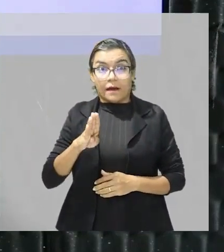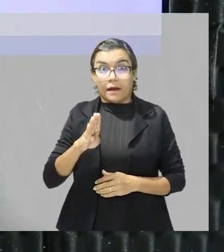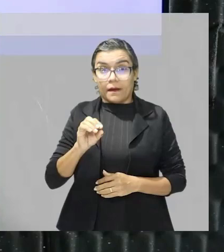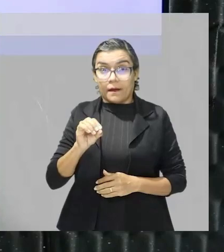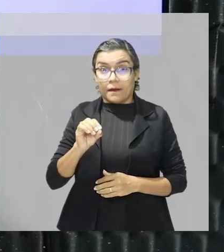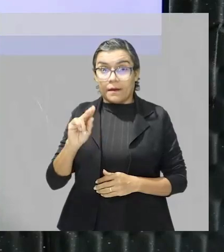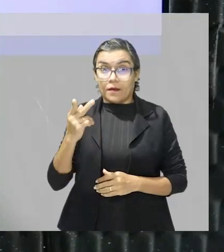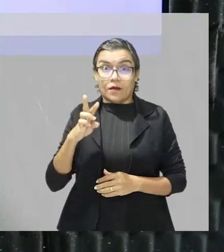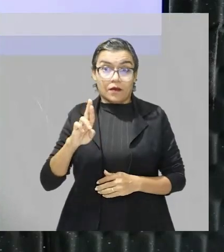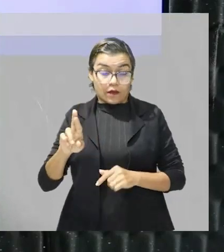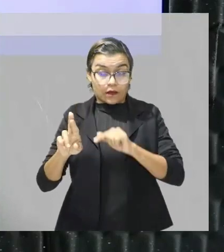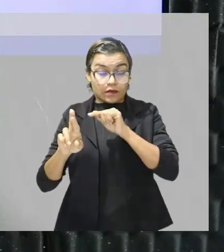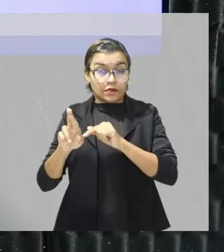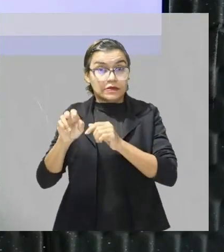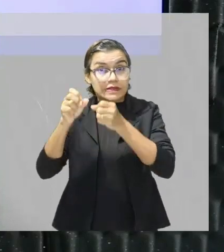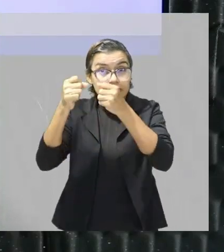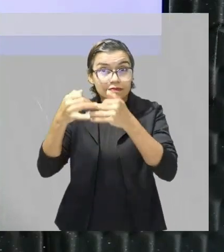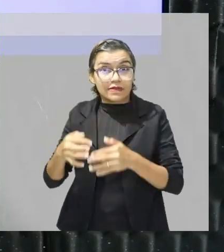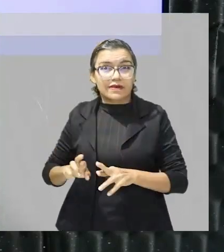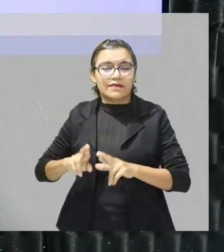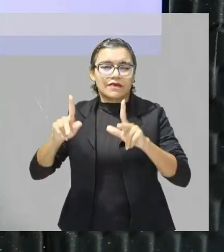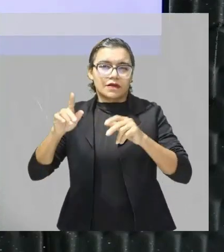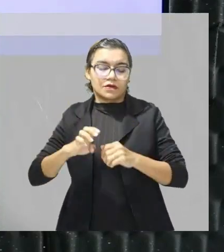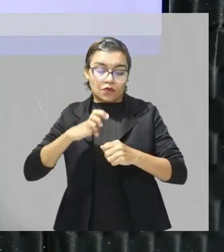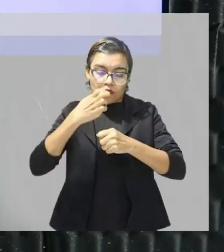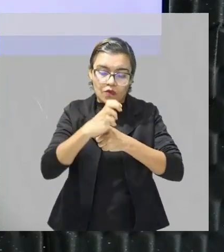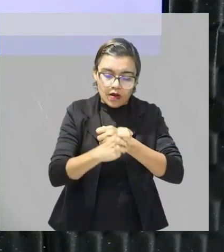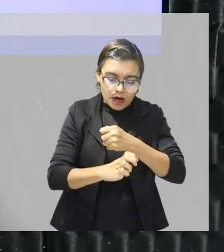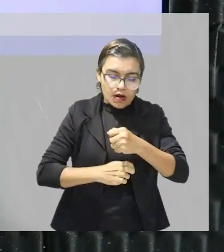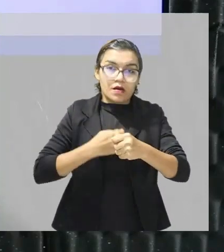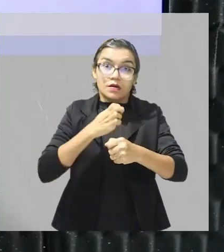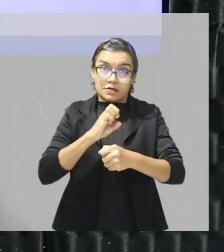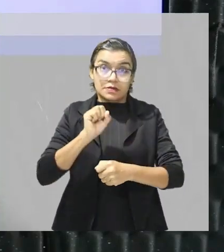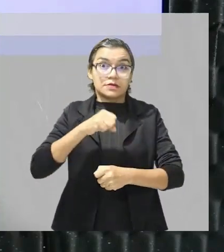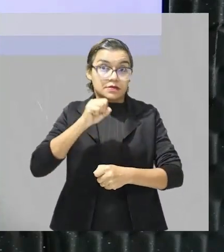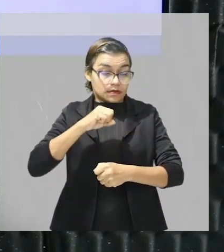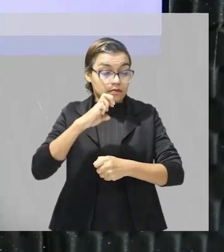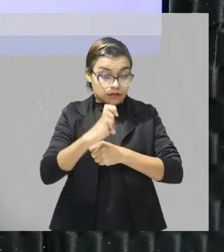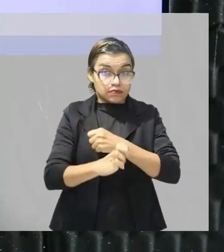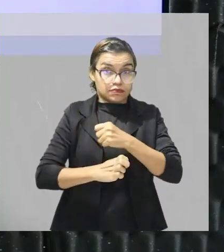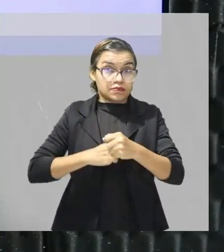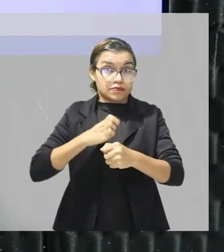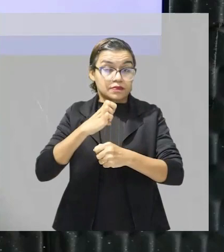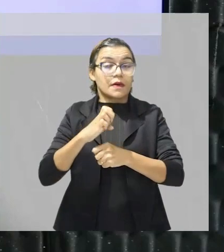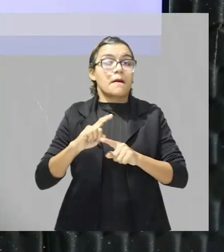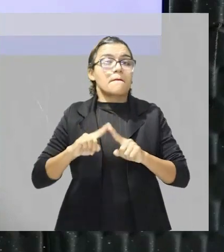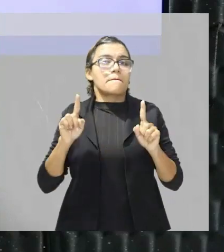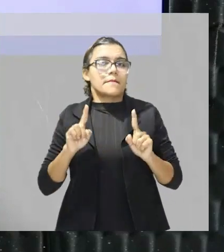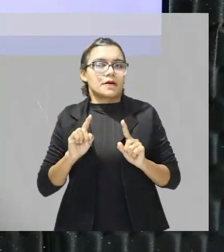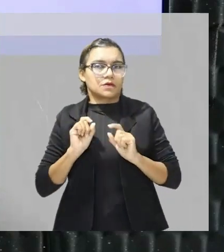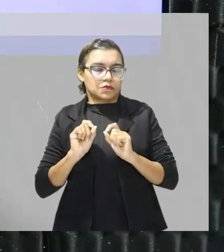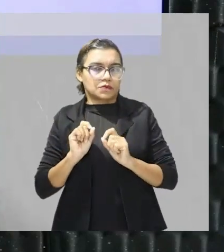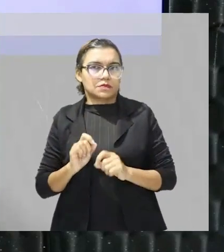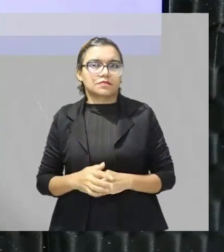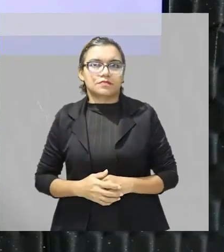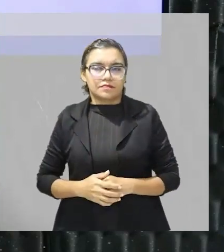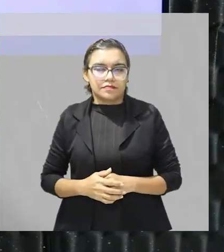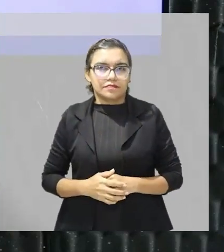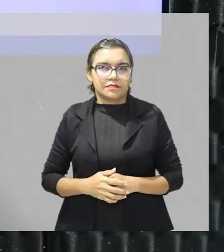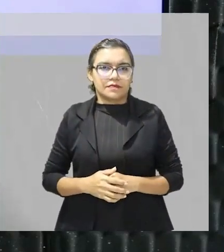disse que os elétrons realmente estão girando em torno do lucro ok Ok só que em